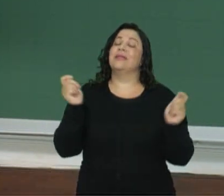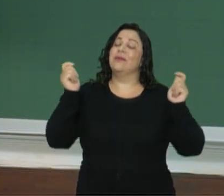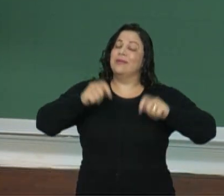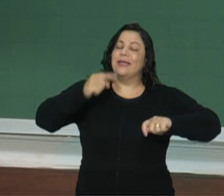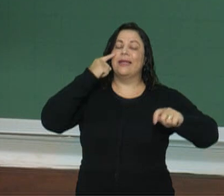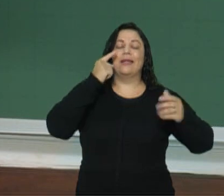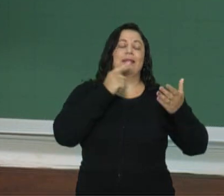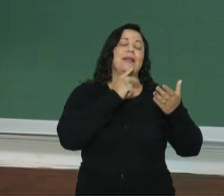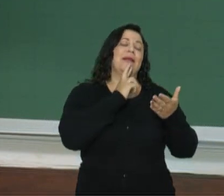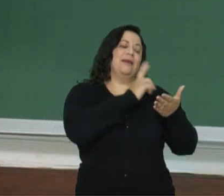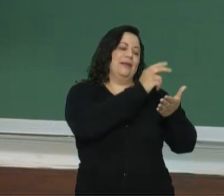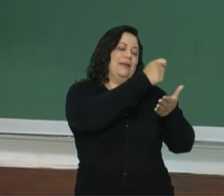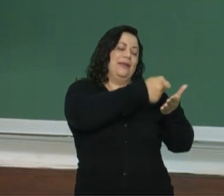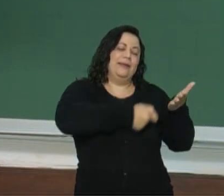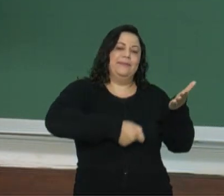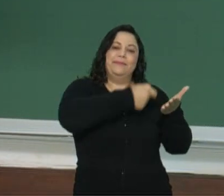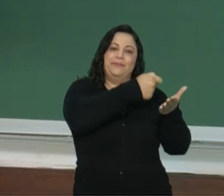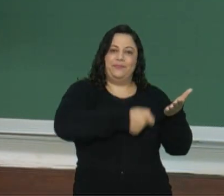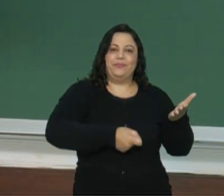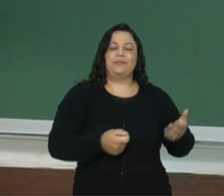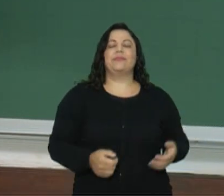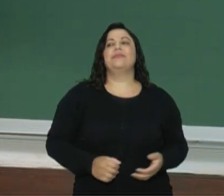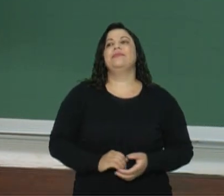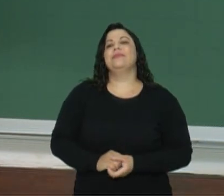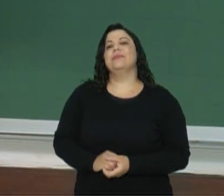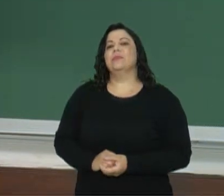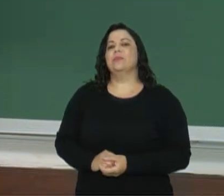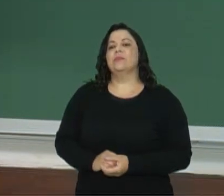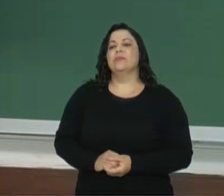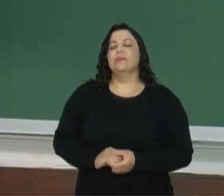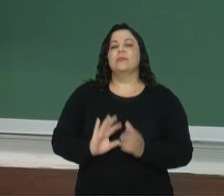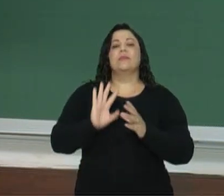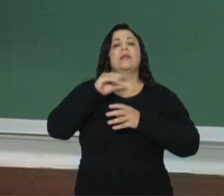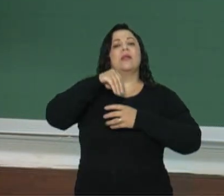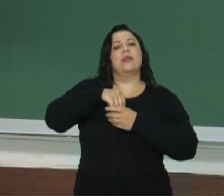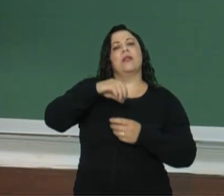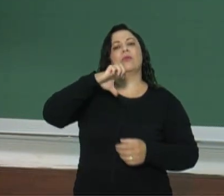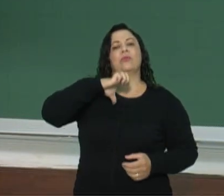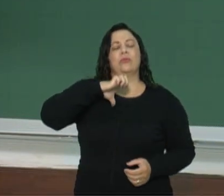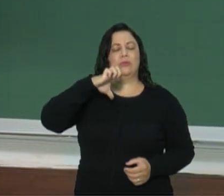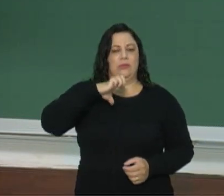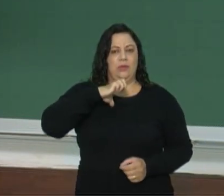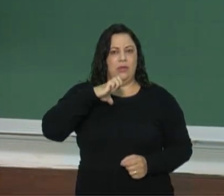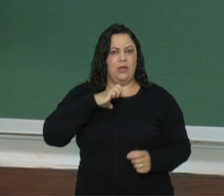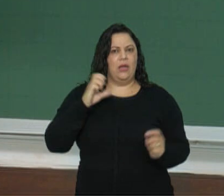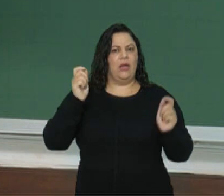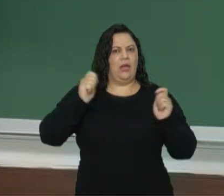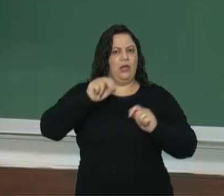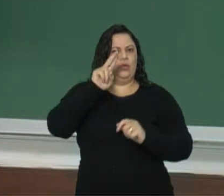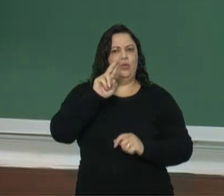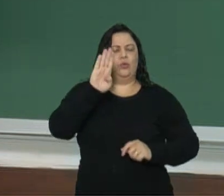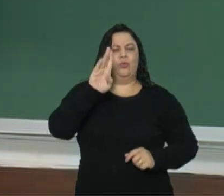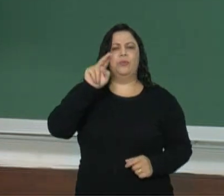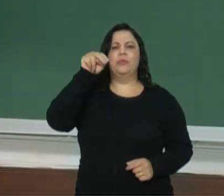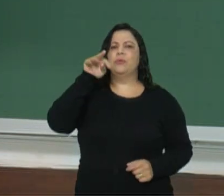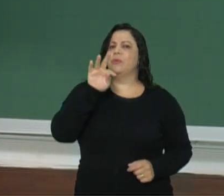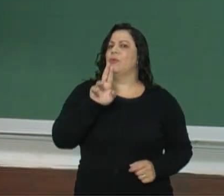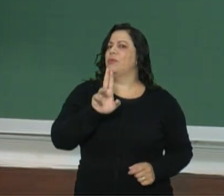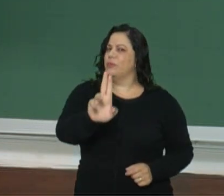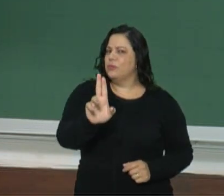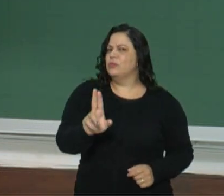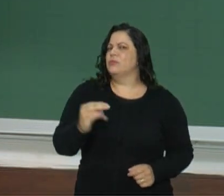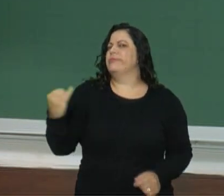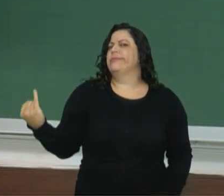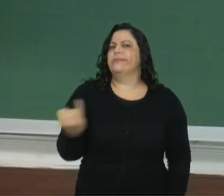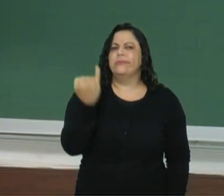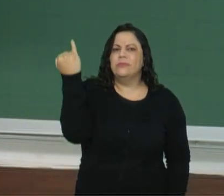Então, observando a ética Ubuntu sob esse ponto de vista, percebemos o quanto é importante a relação do